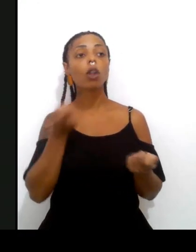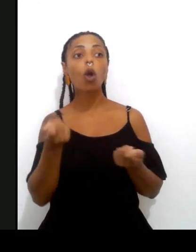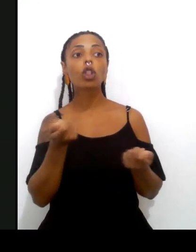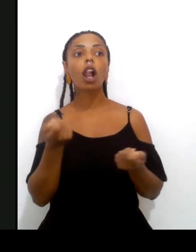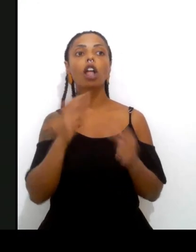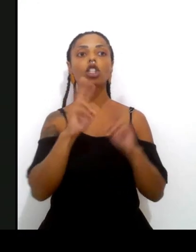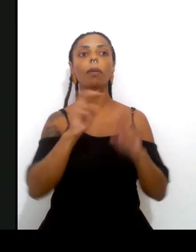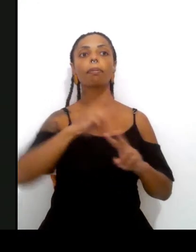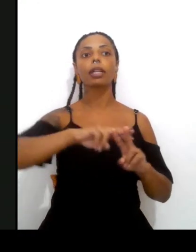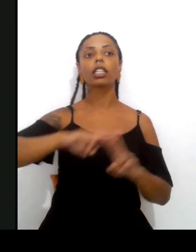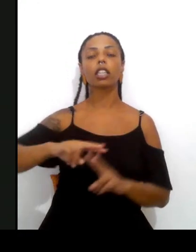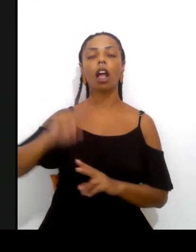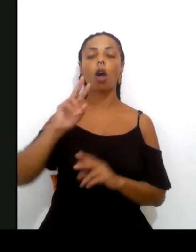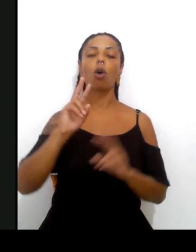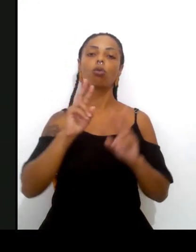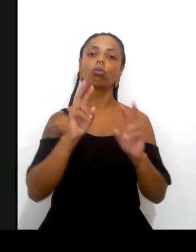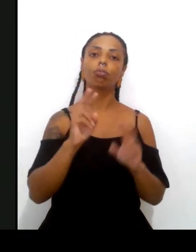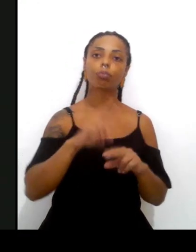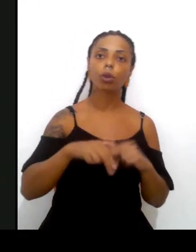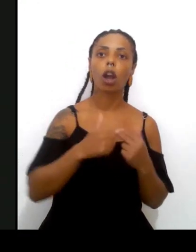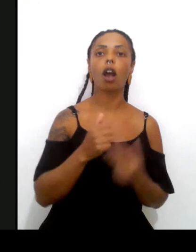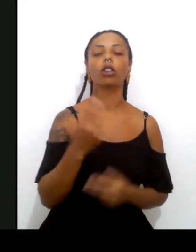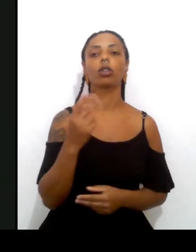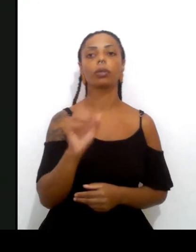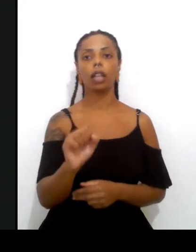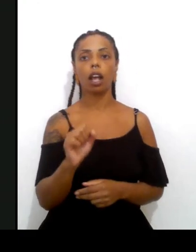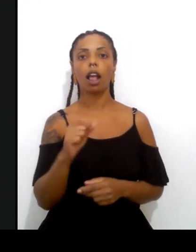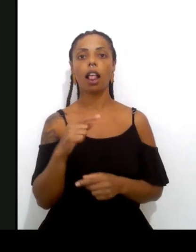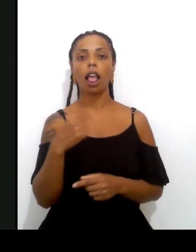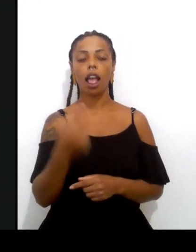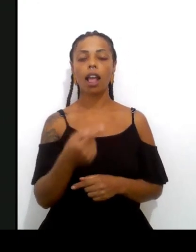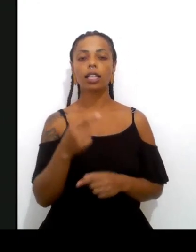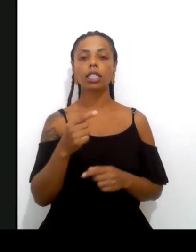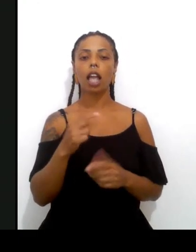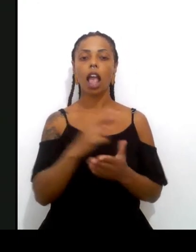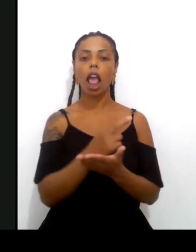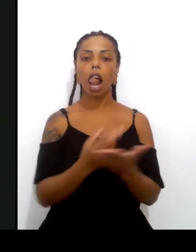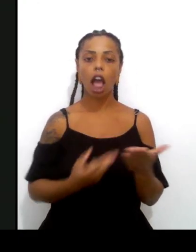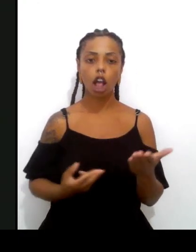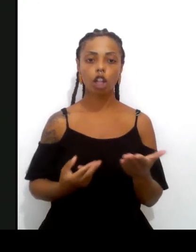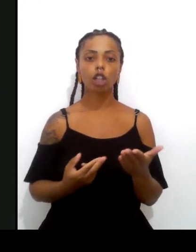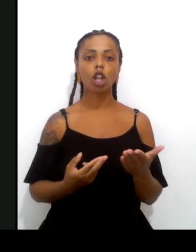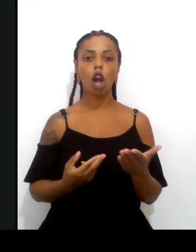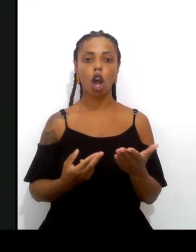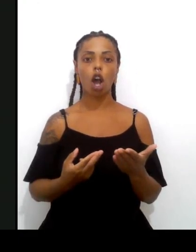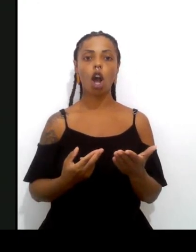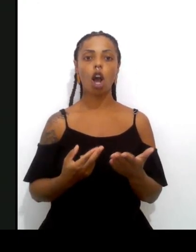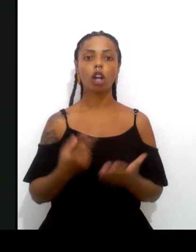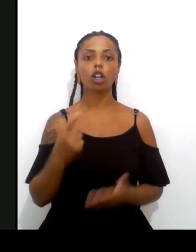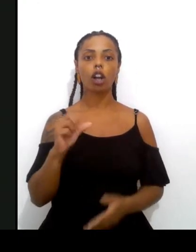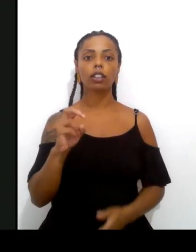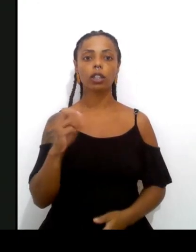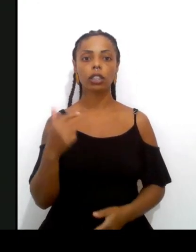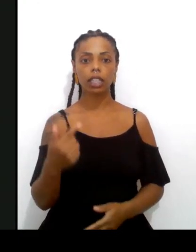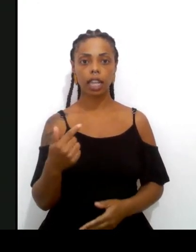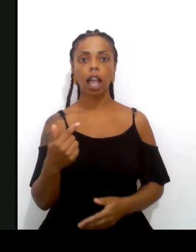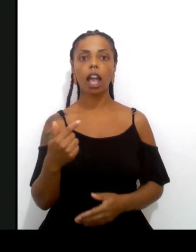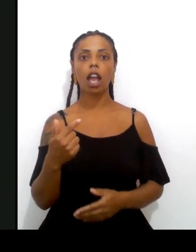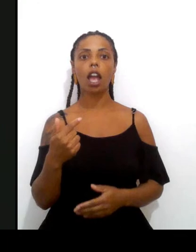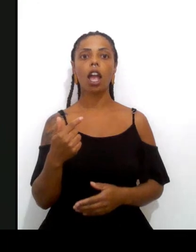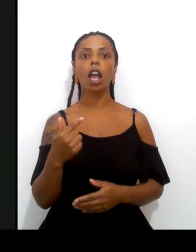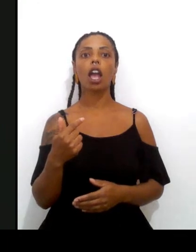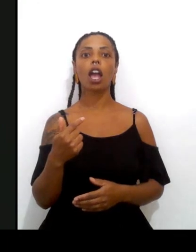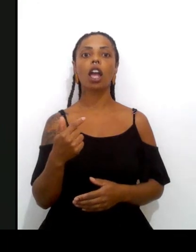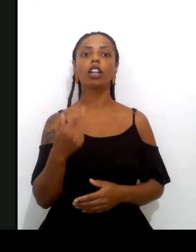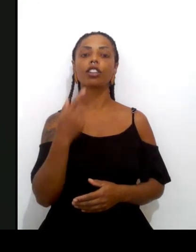de 57 conhecido como relatório bom recomendou a descriminalização da homossexualidade entre homens